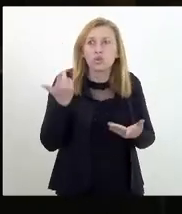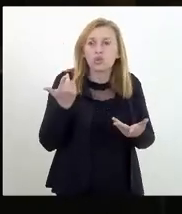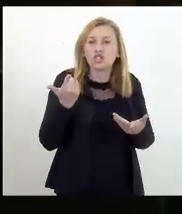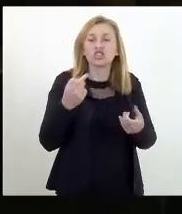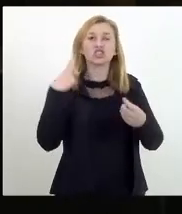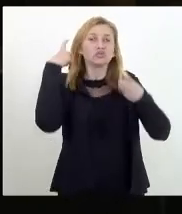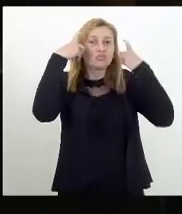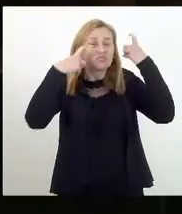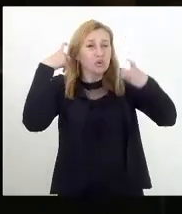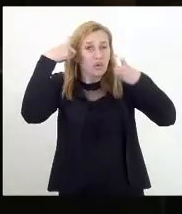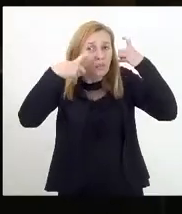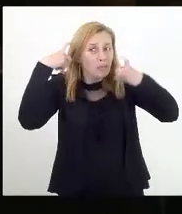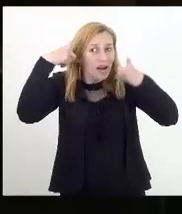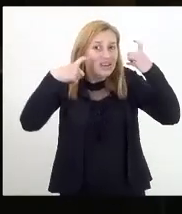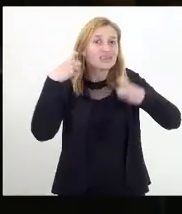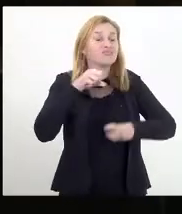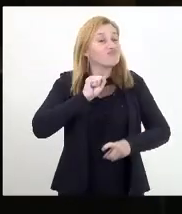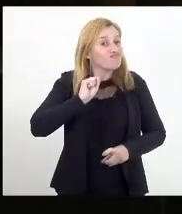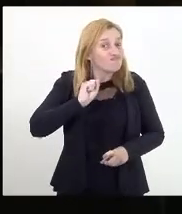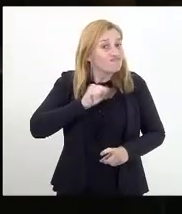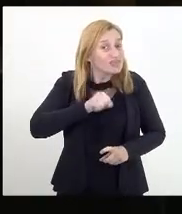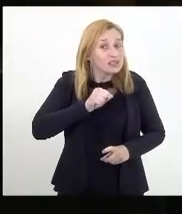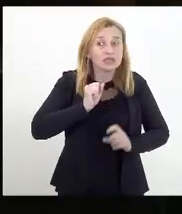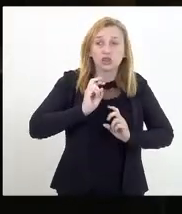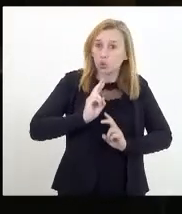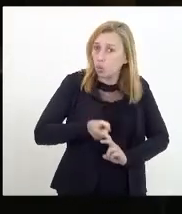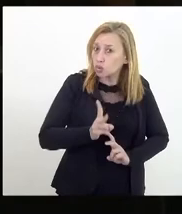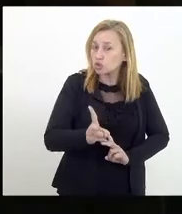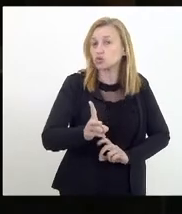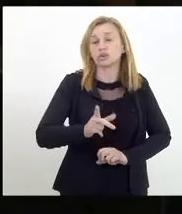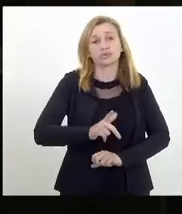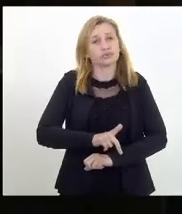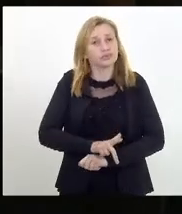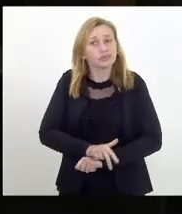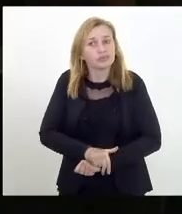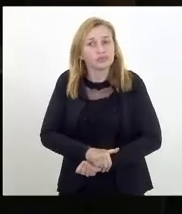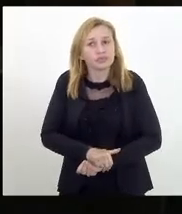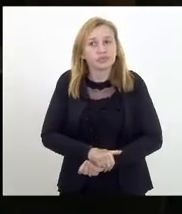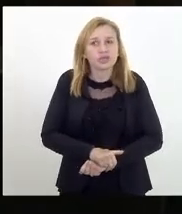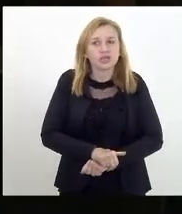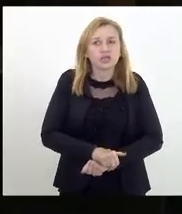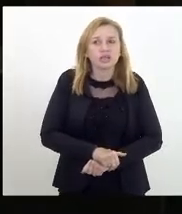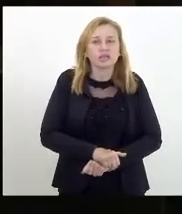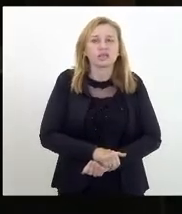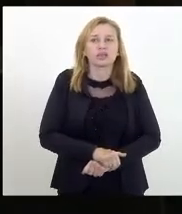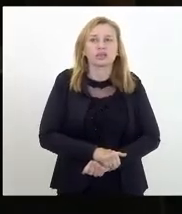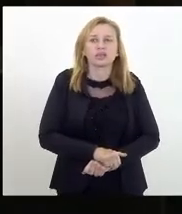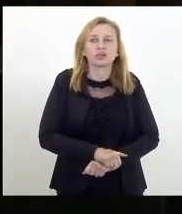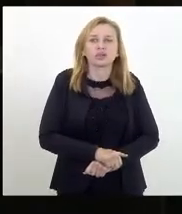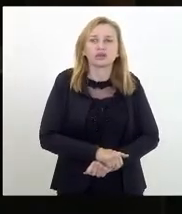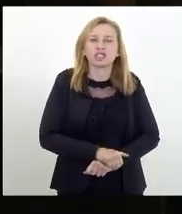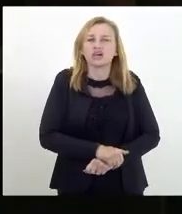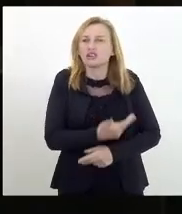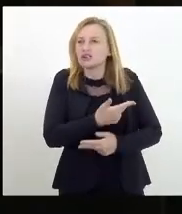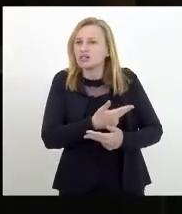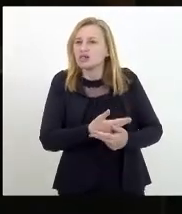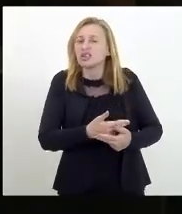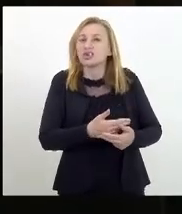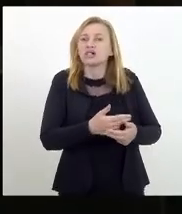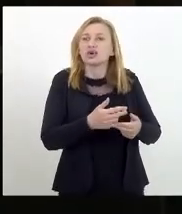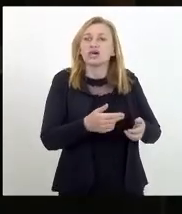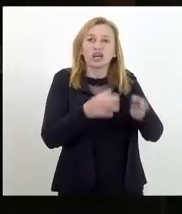preocupadas o que continua ainda uma vez e muito